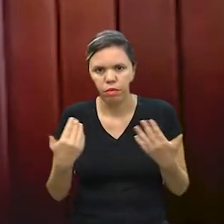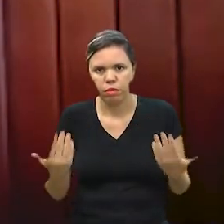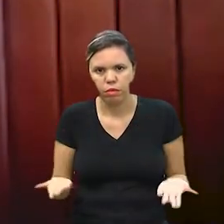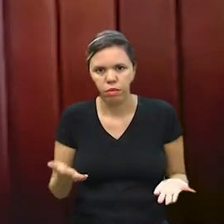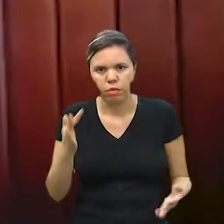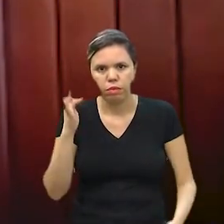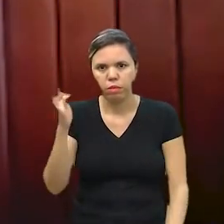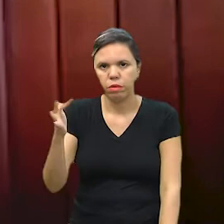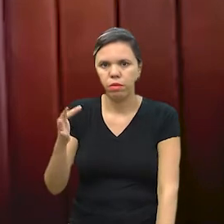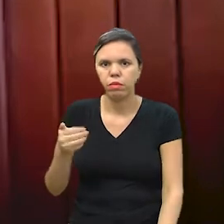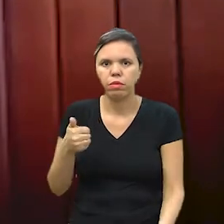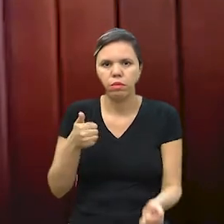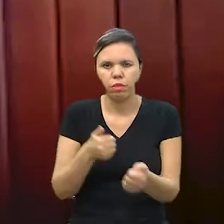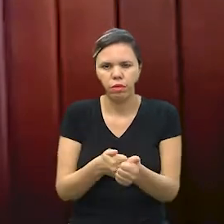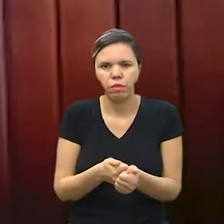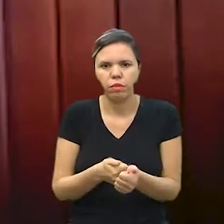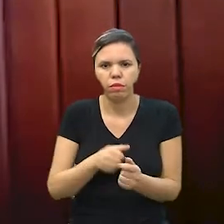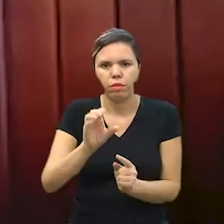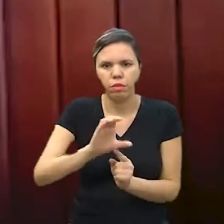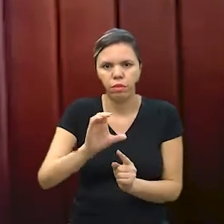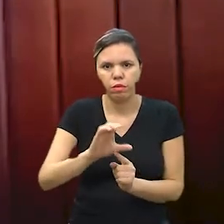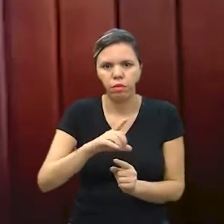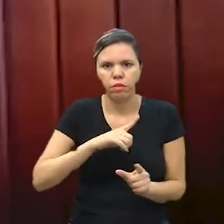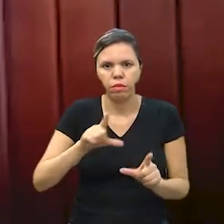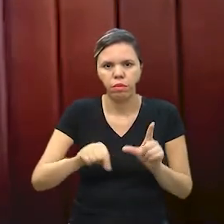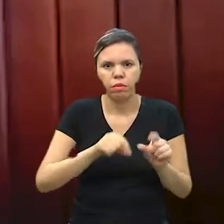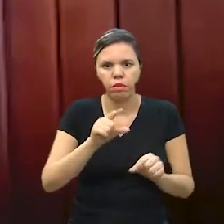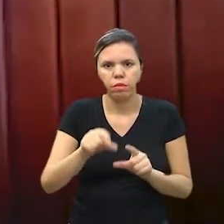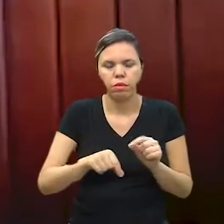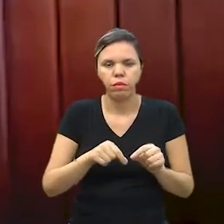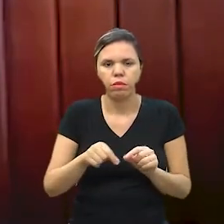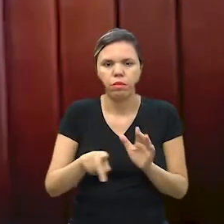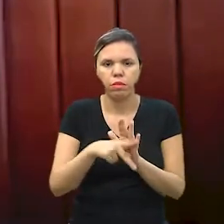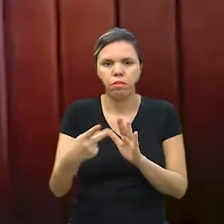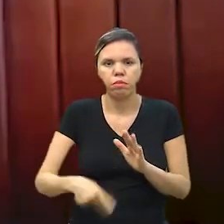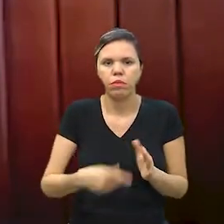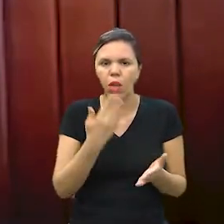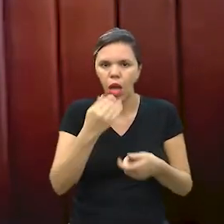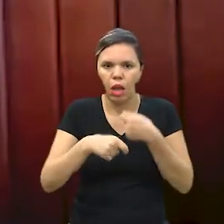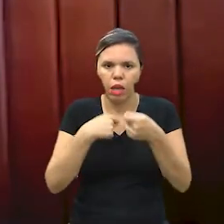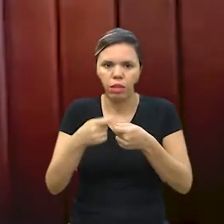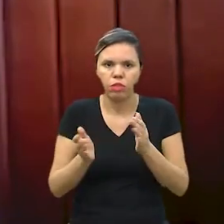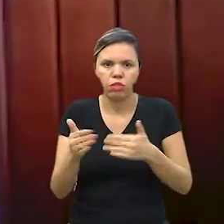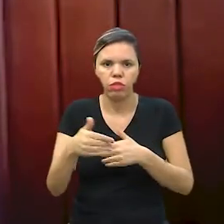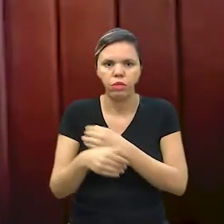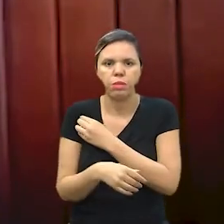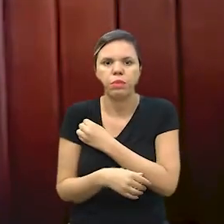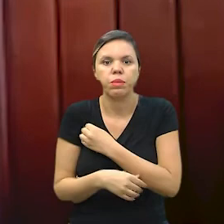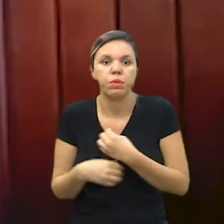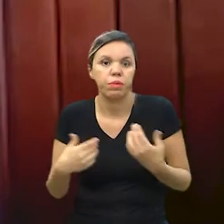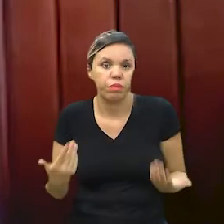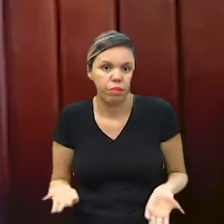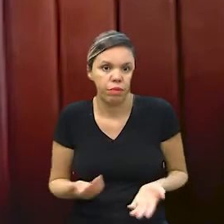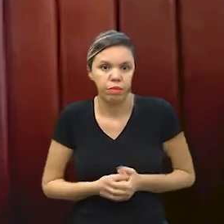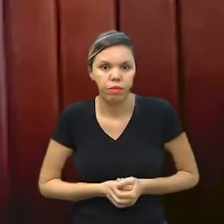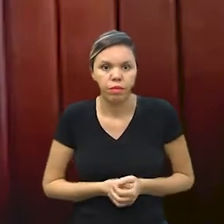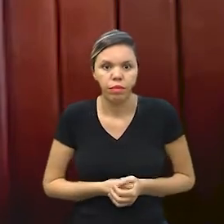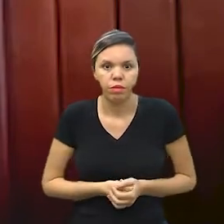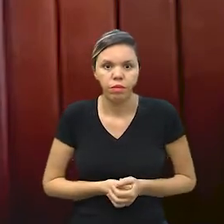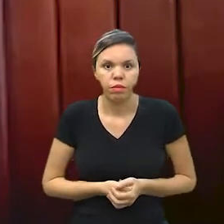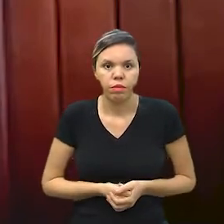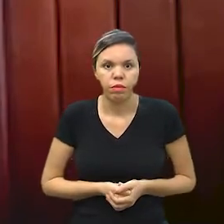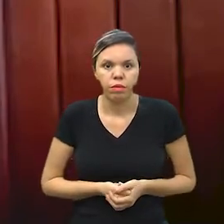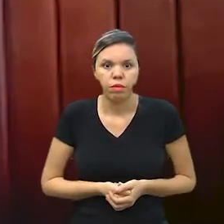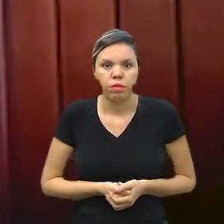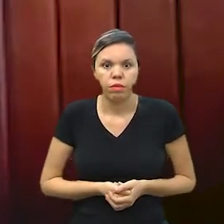no futuro breve aí os consumidores têm a opção também de vir colher o próprio alimento e montar sua cesta a partir disso. Então, o